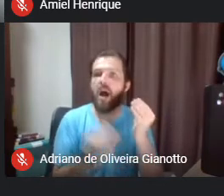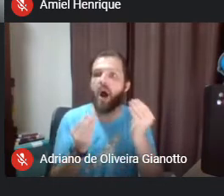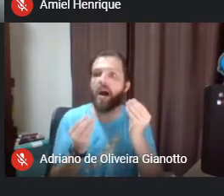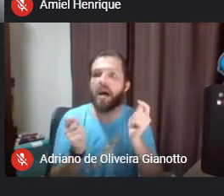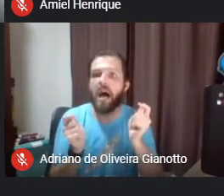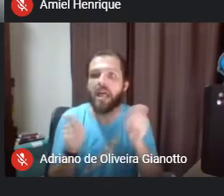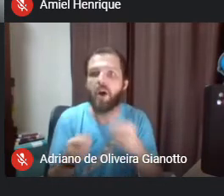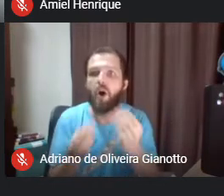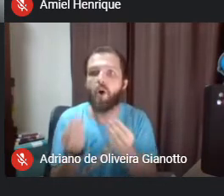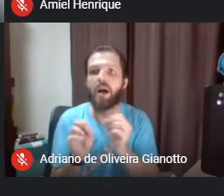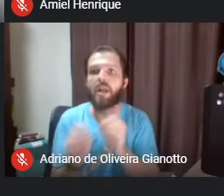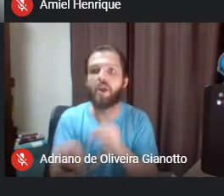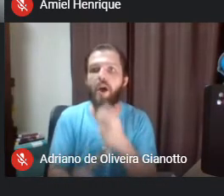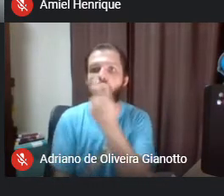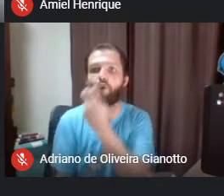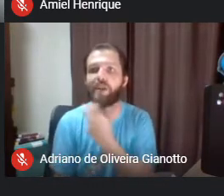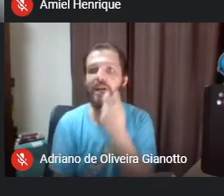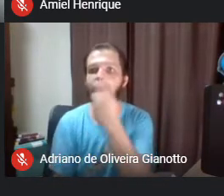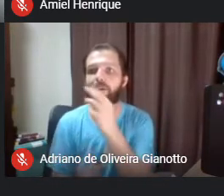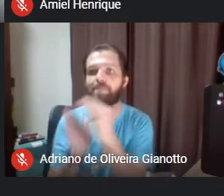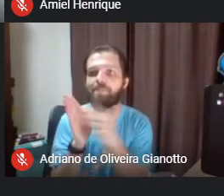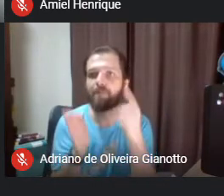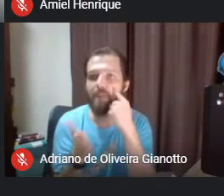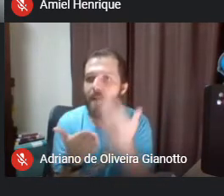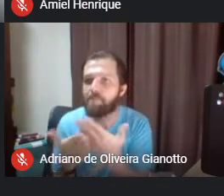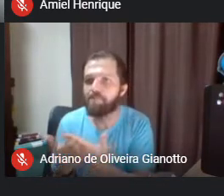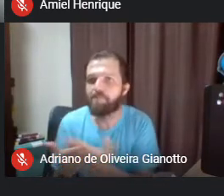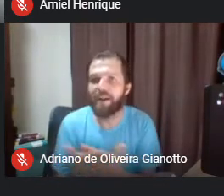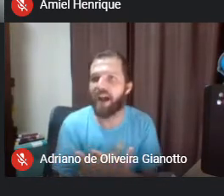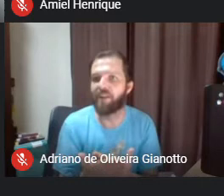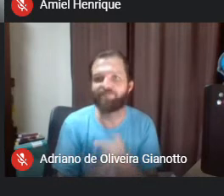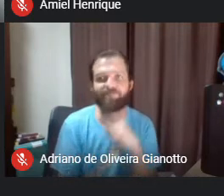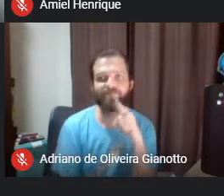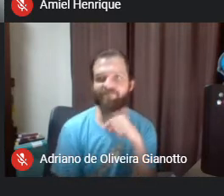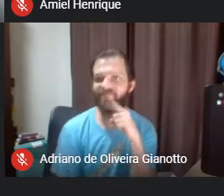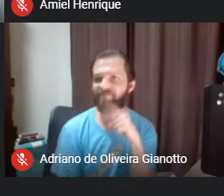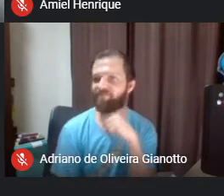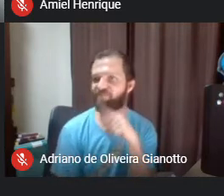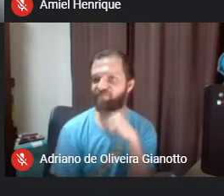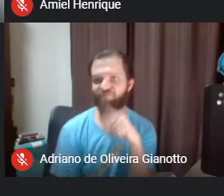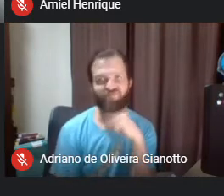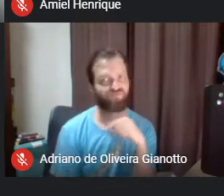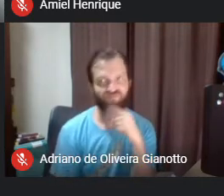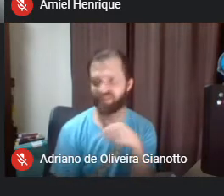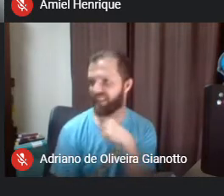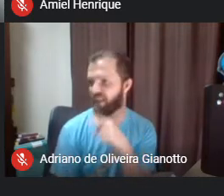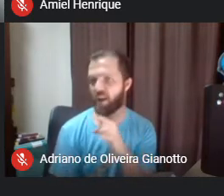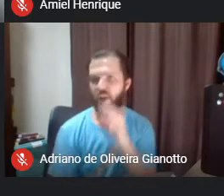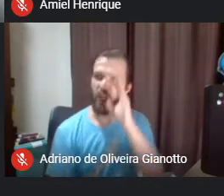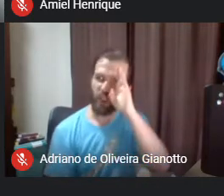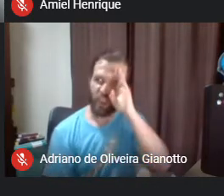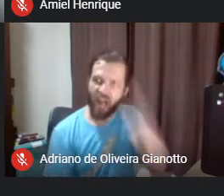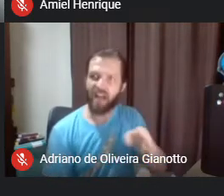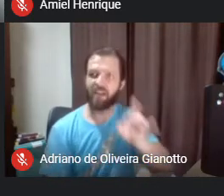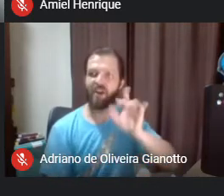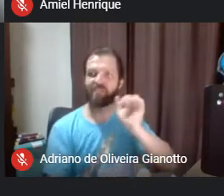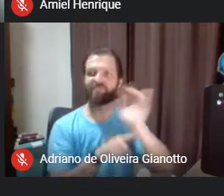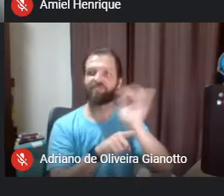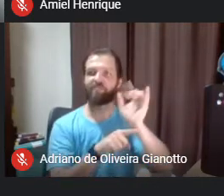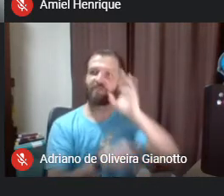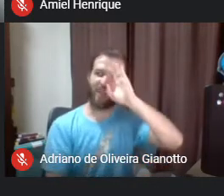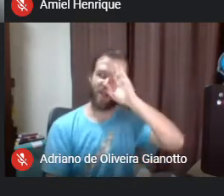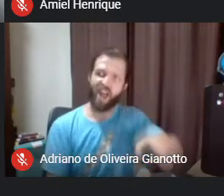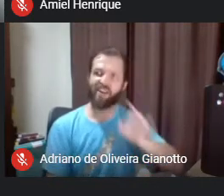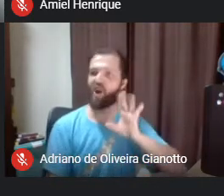E daí ele, né, criou o alfabeto manual e ele começou, viu que o oralismo também não